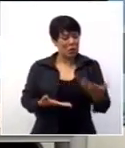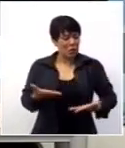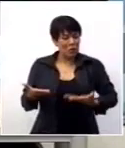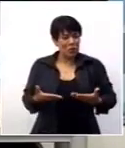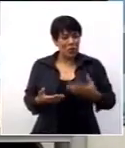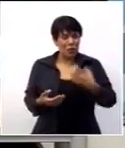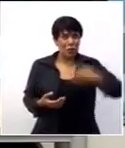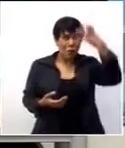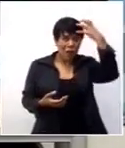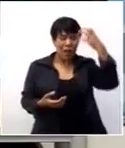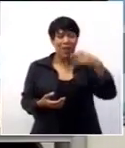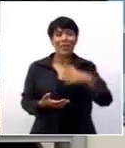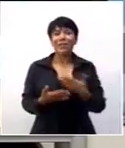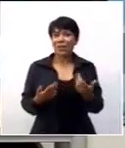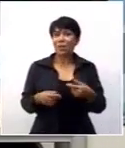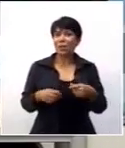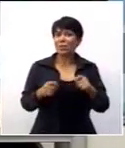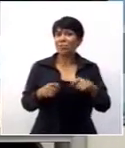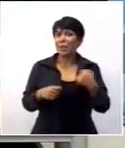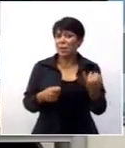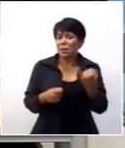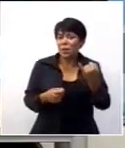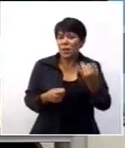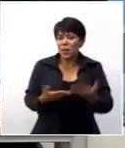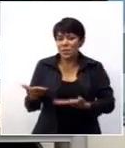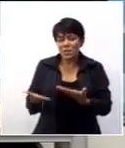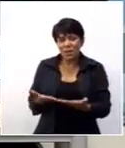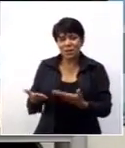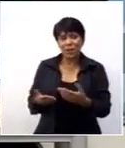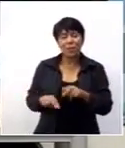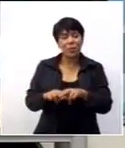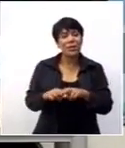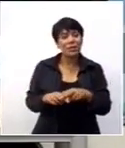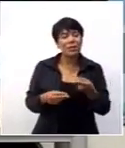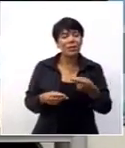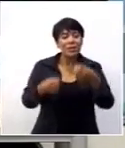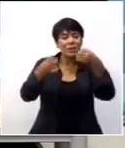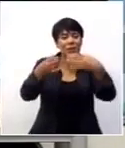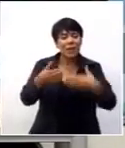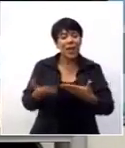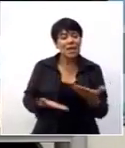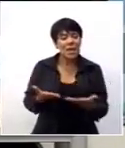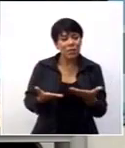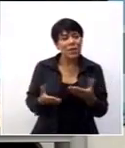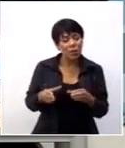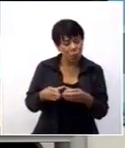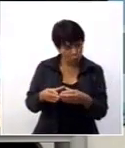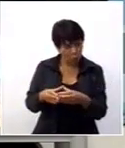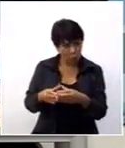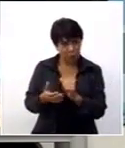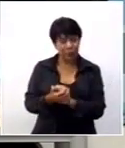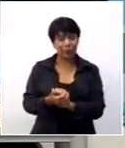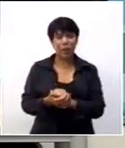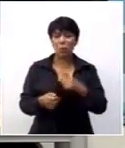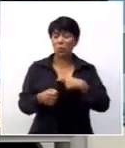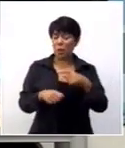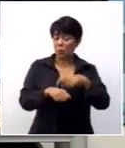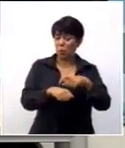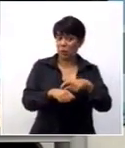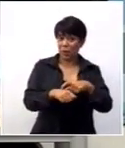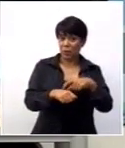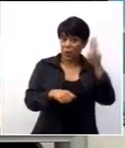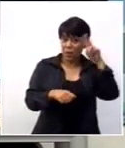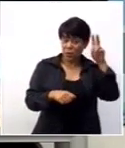faz questão de ajudar esse faraó. Então, por isso que a gente fala de servidão coletiva, tá? Então, em determinados momentos no Egito, por